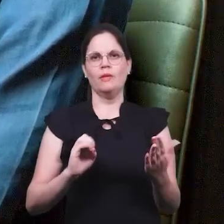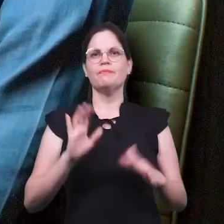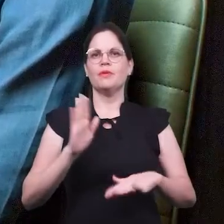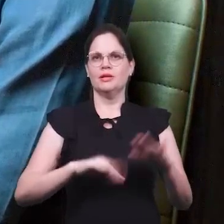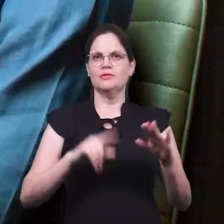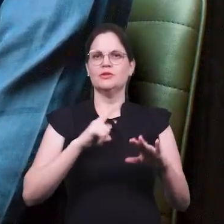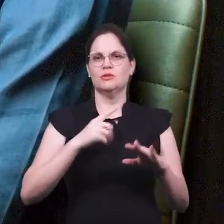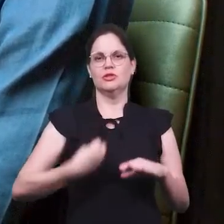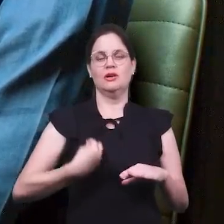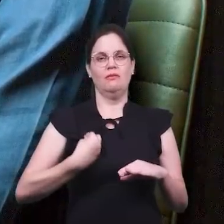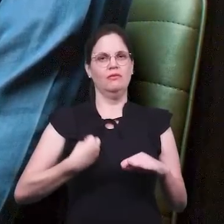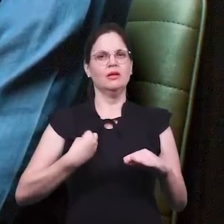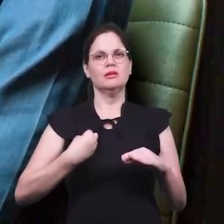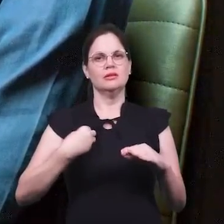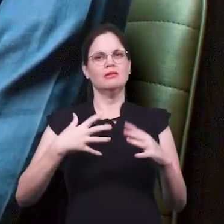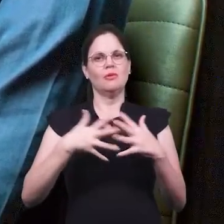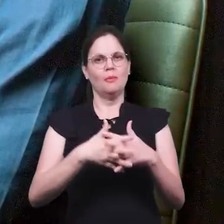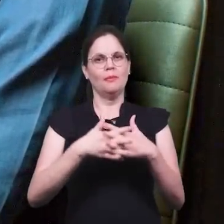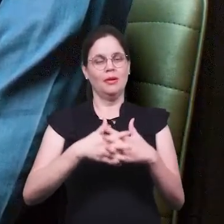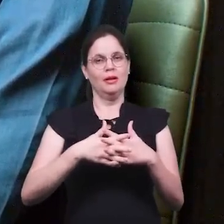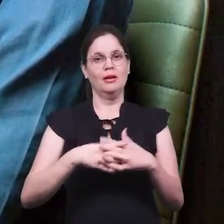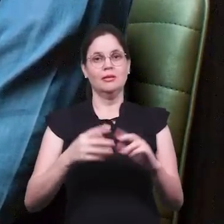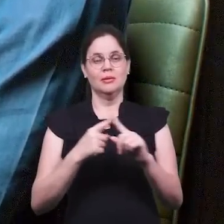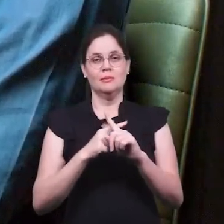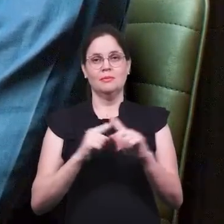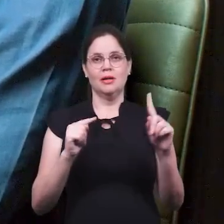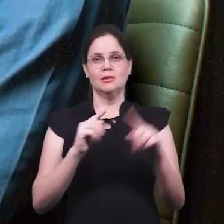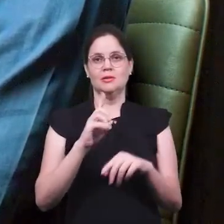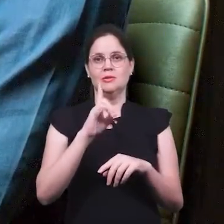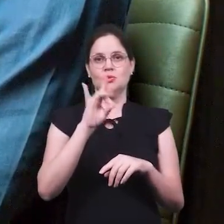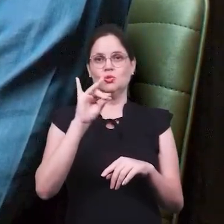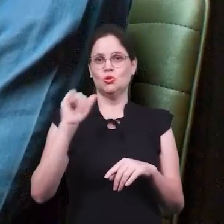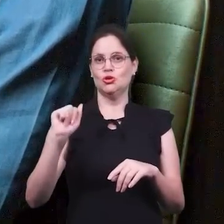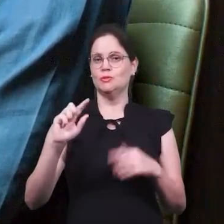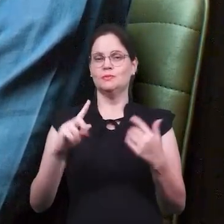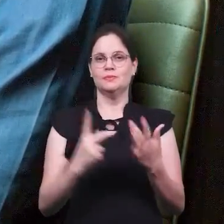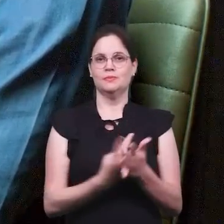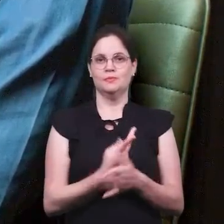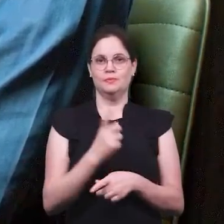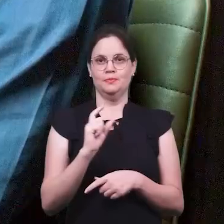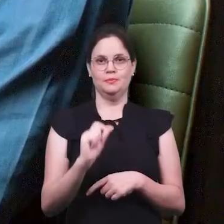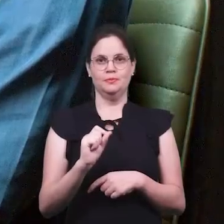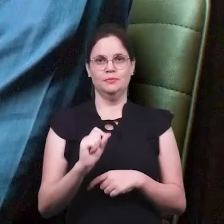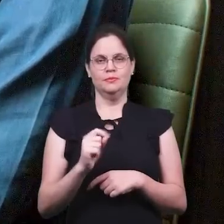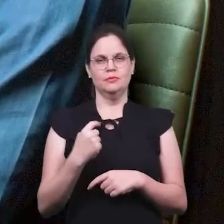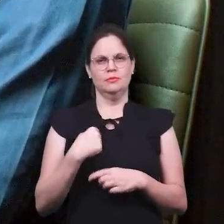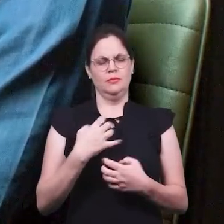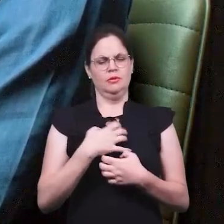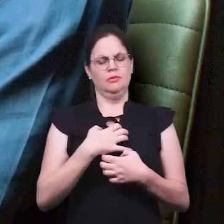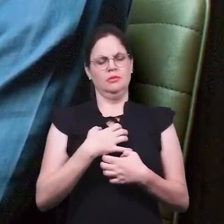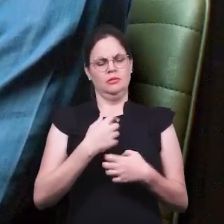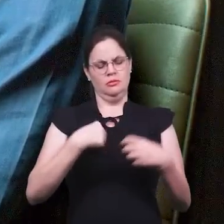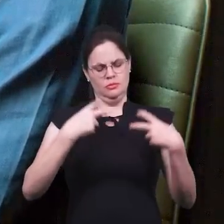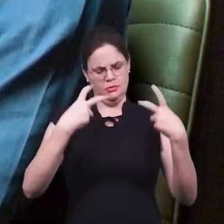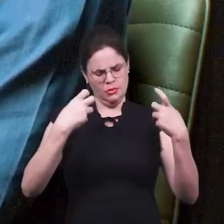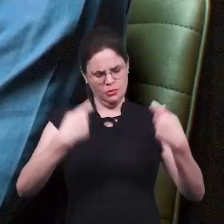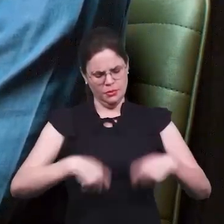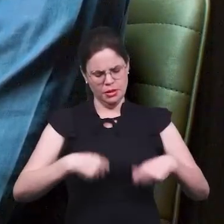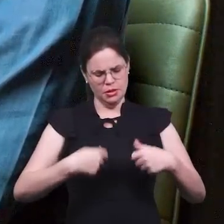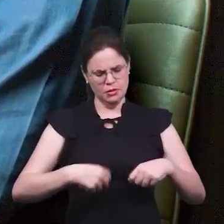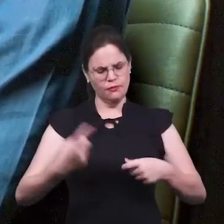complicadas. Só que teve um dia que eu senti que eu precisava mudar, precisava